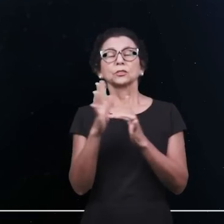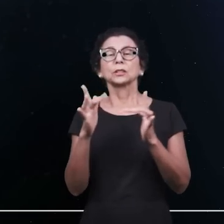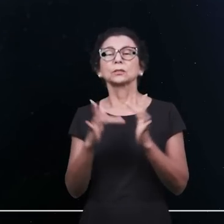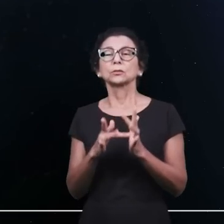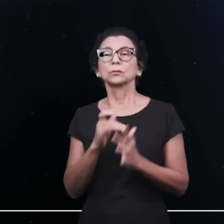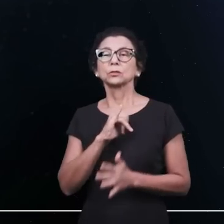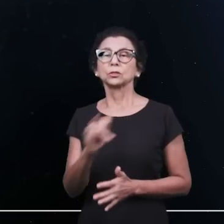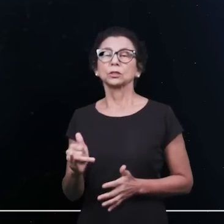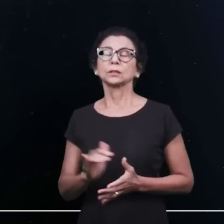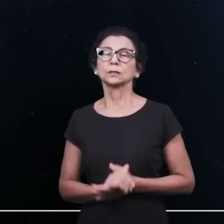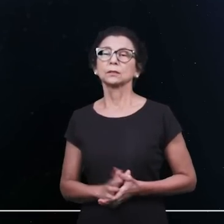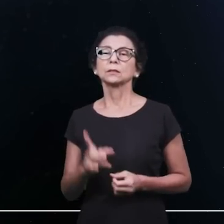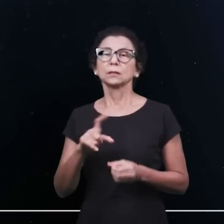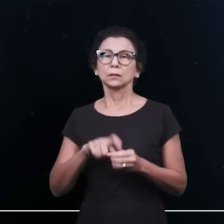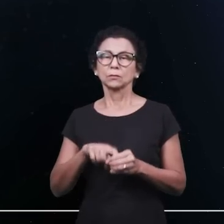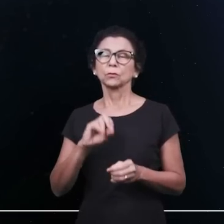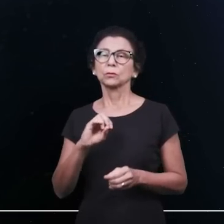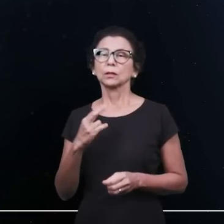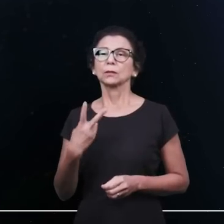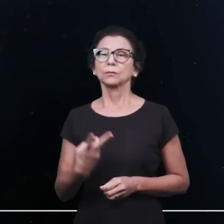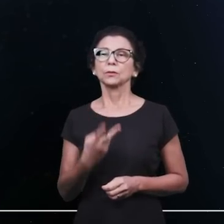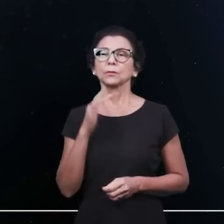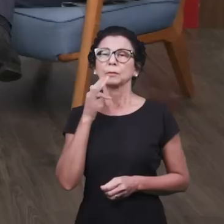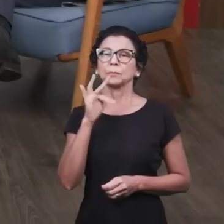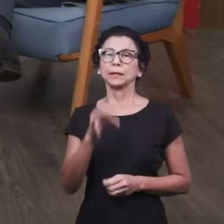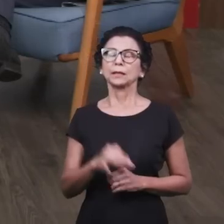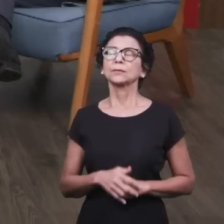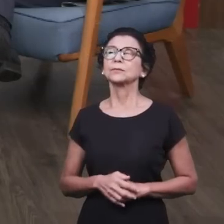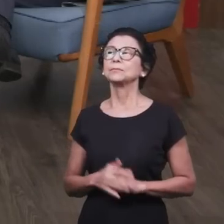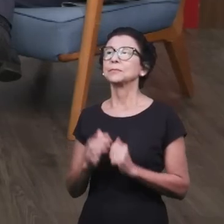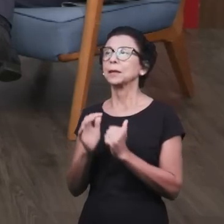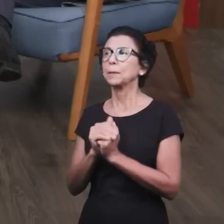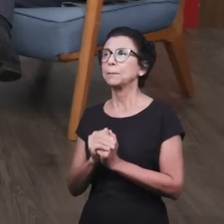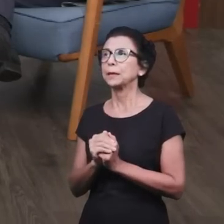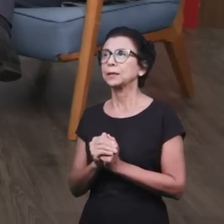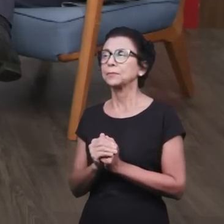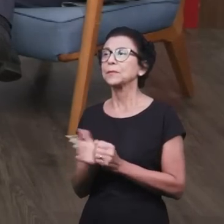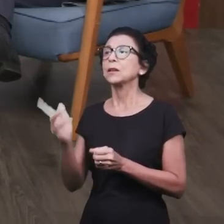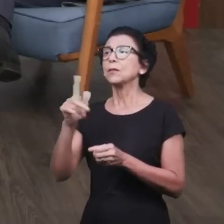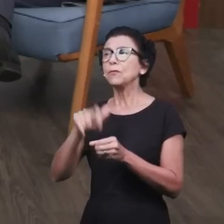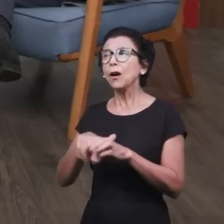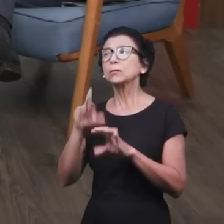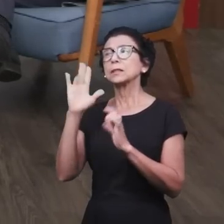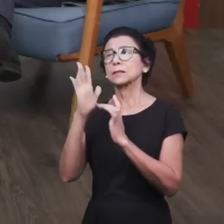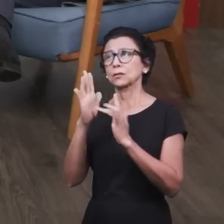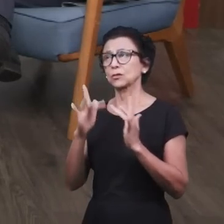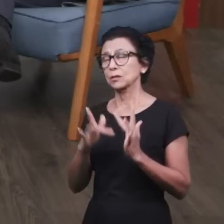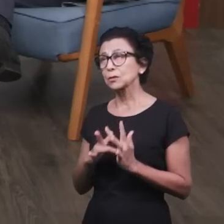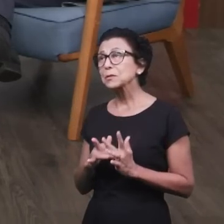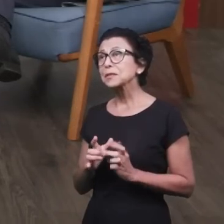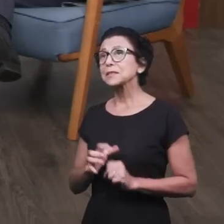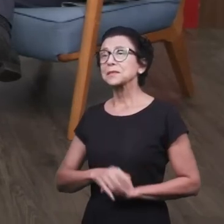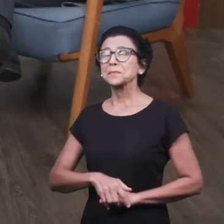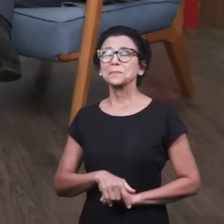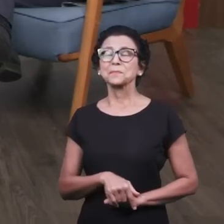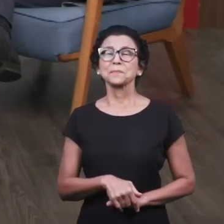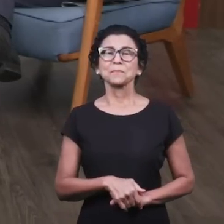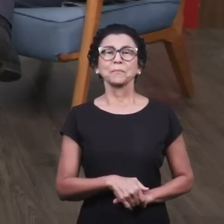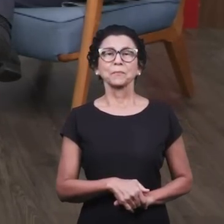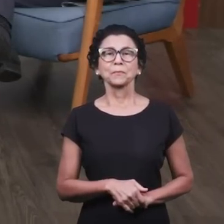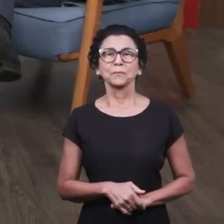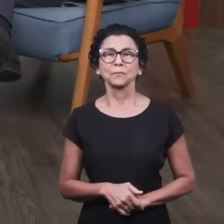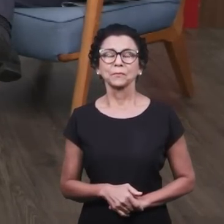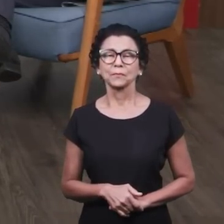amém, ora vem, Senhor Jesus. Adriano, primeiro, mais uma vez, a recomendação em